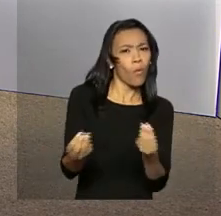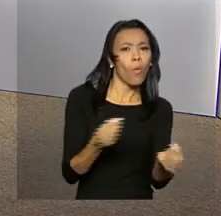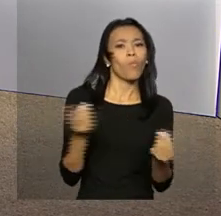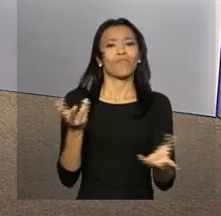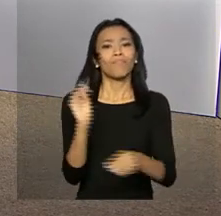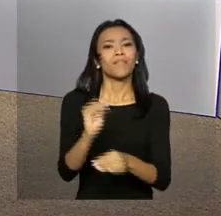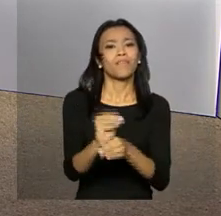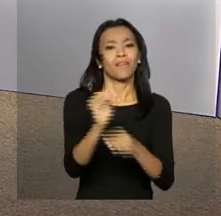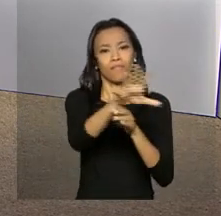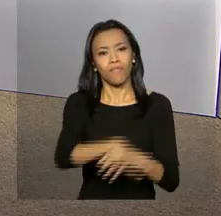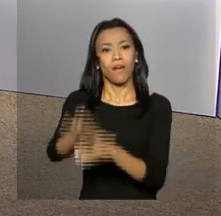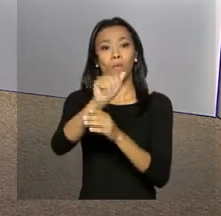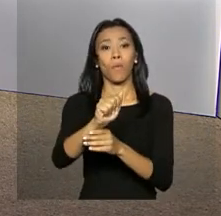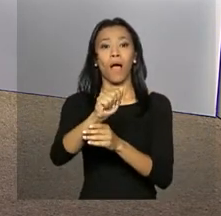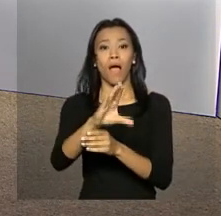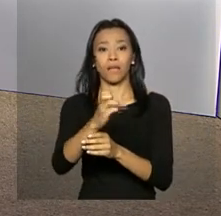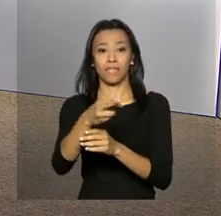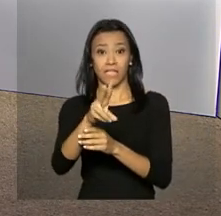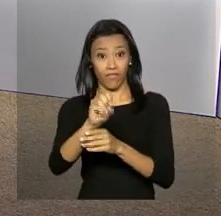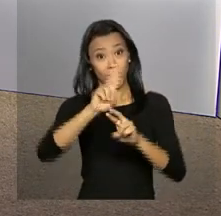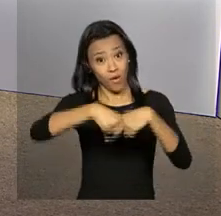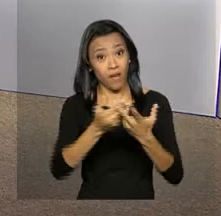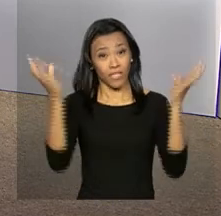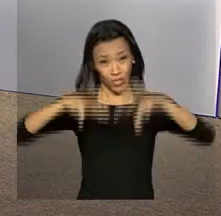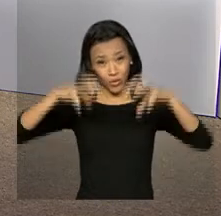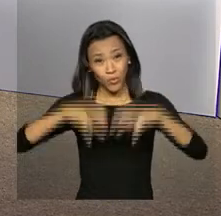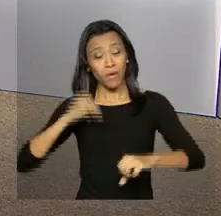para a preservação do acervo. Devido às chuvas, está